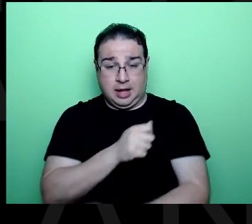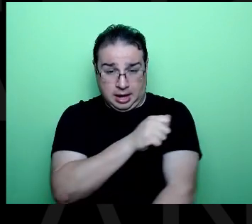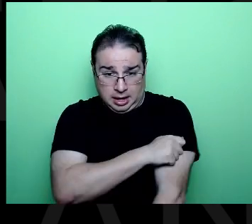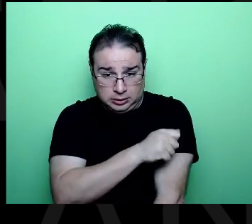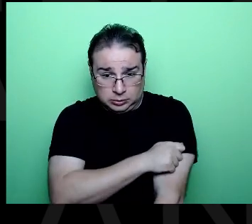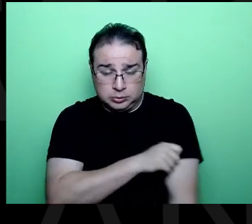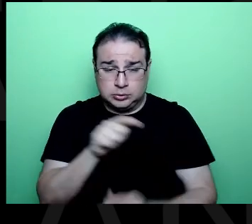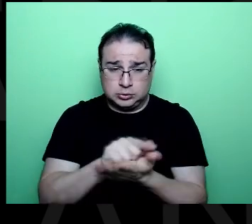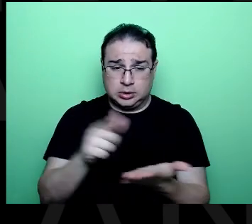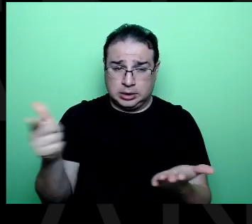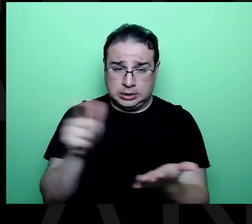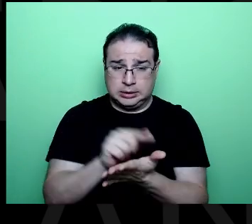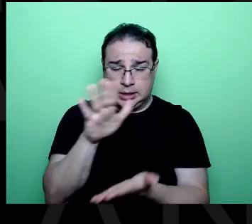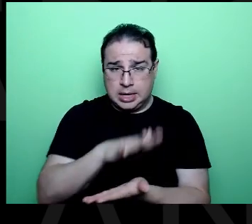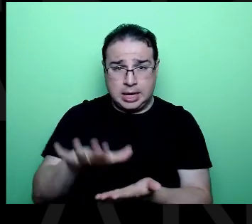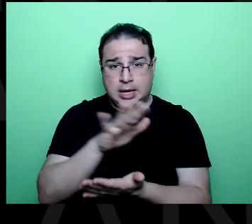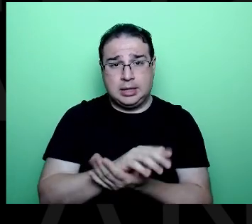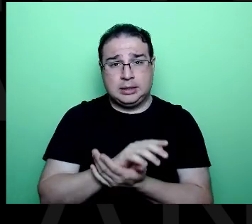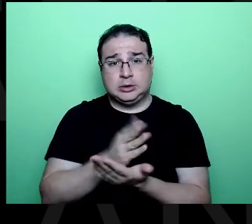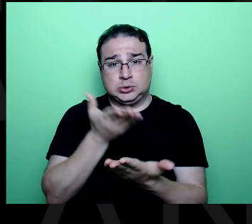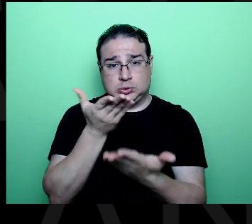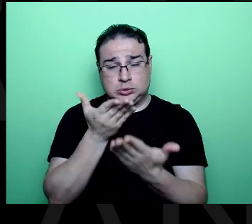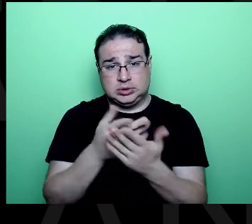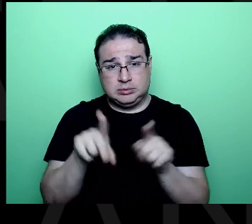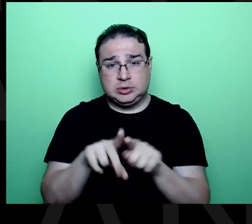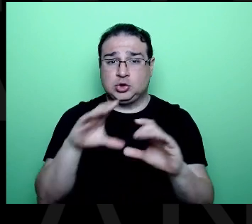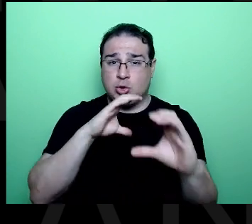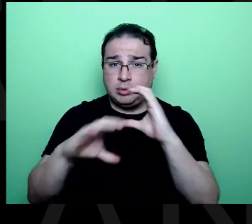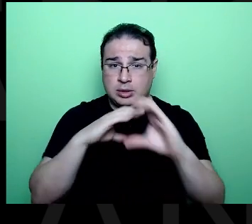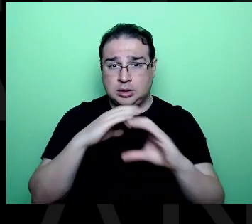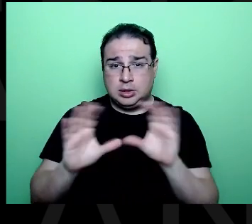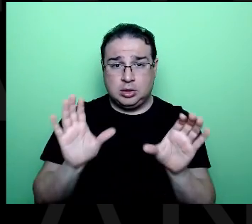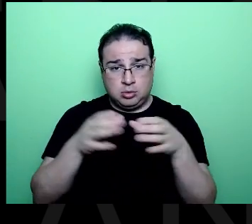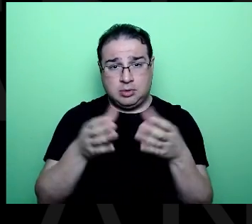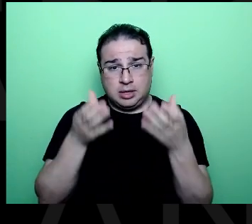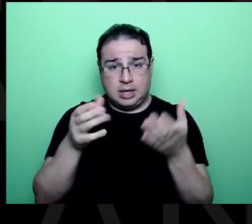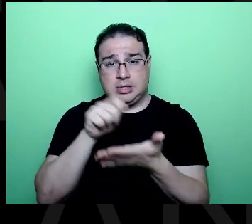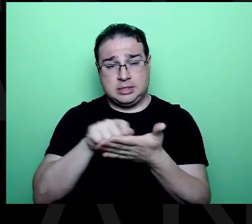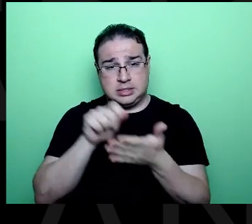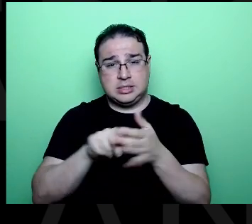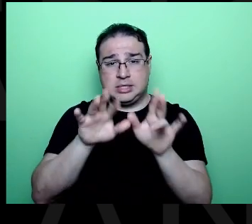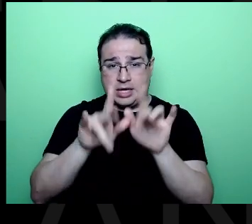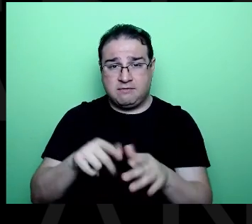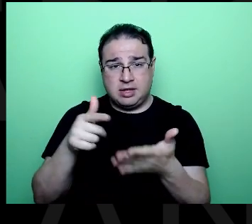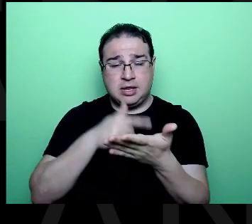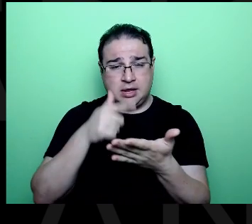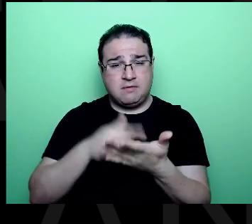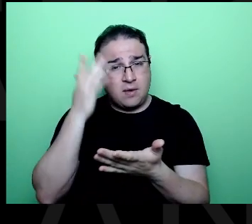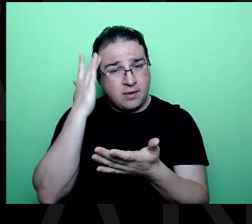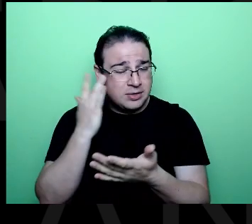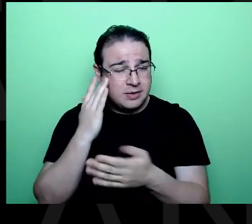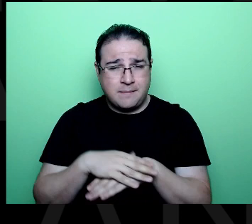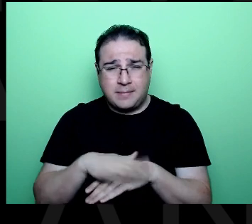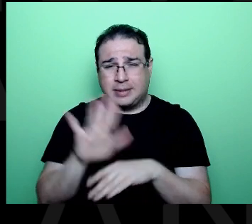de jornalismo e estudante de comunicação e pessoas que querem escrever, que eu acho que é cada vez